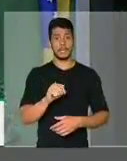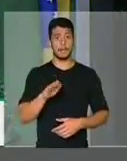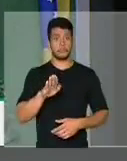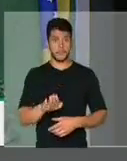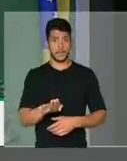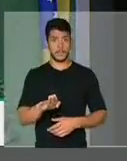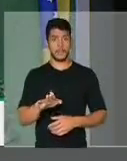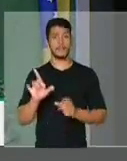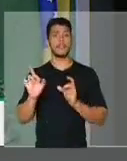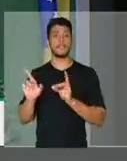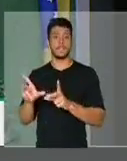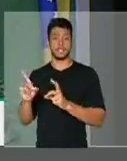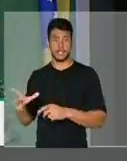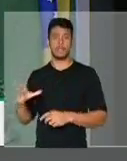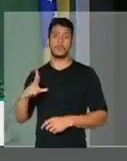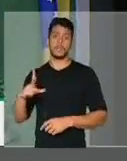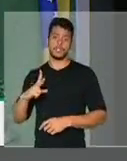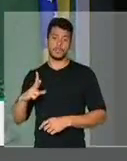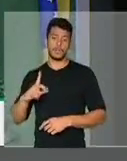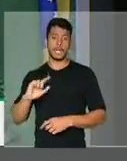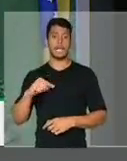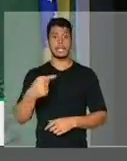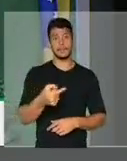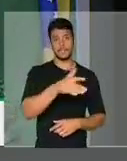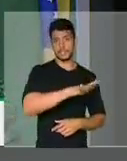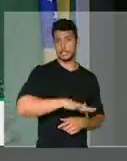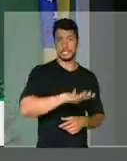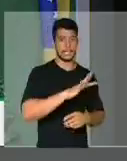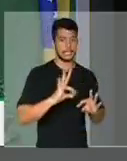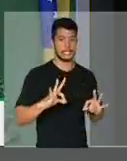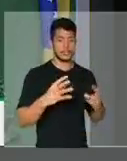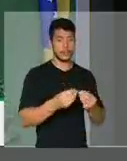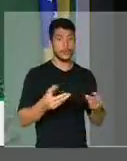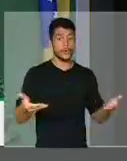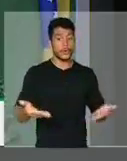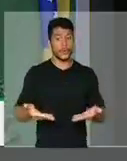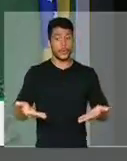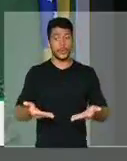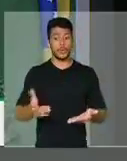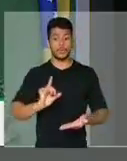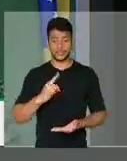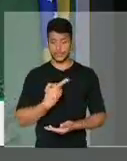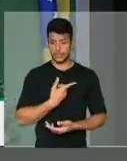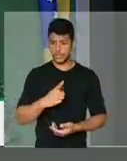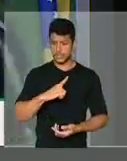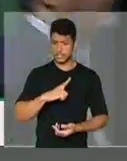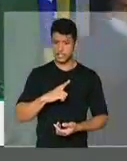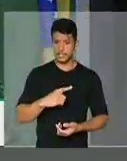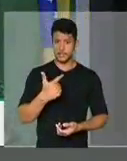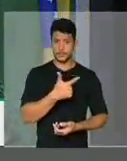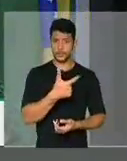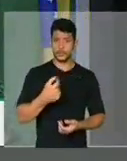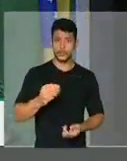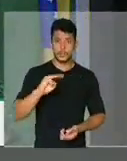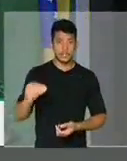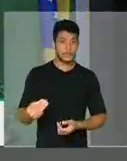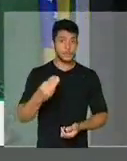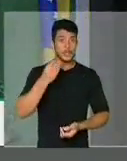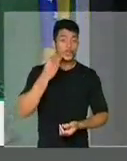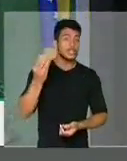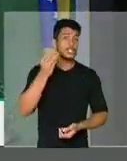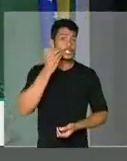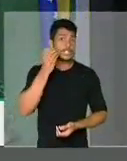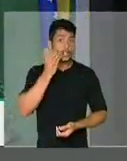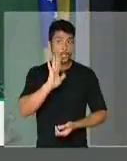privatizada. E depois o próprio setor foi privatizado. E hoje nós temos mais de 200 milhões de telefones